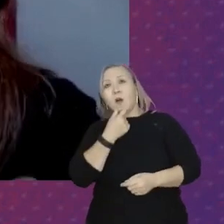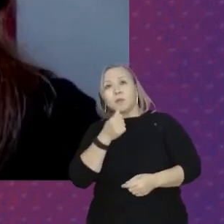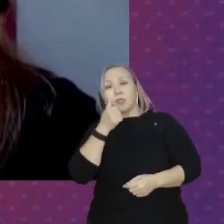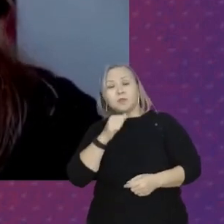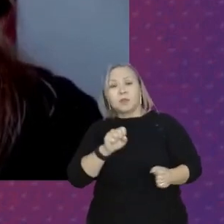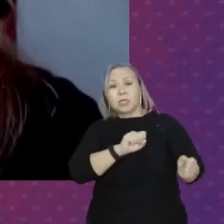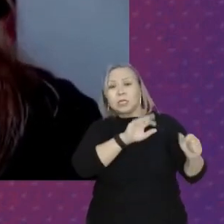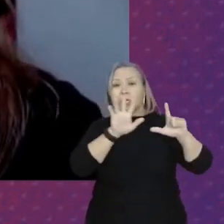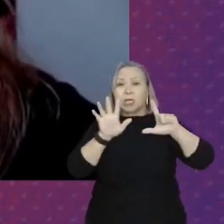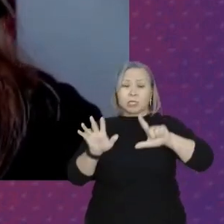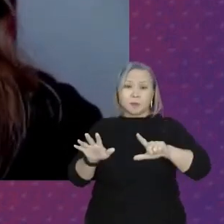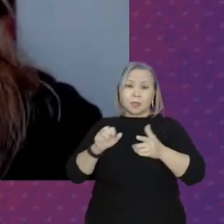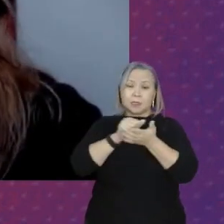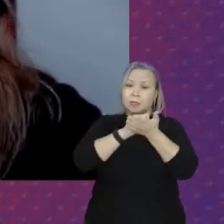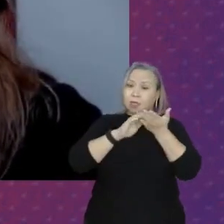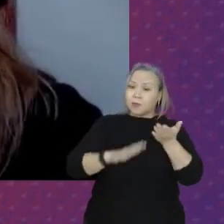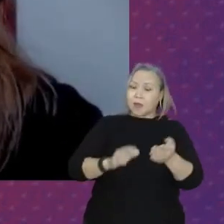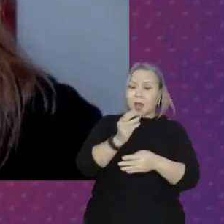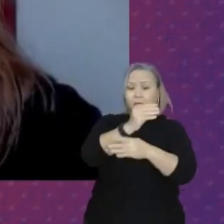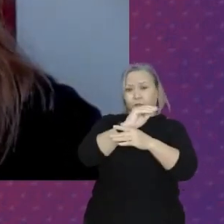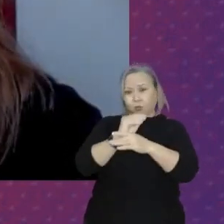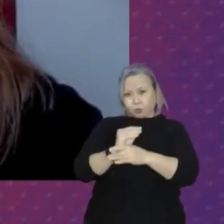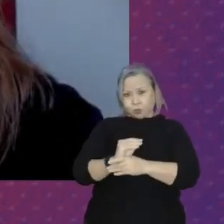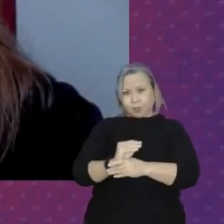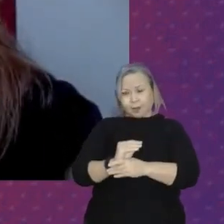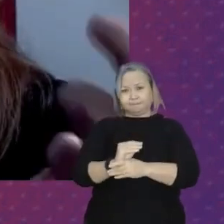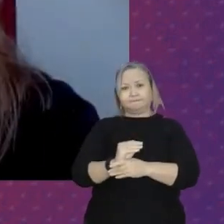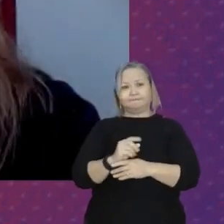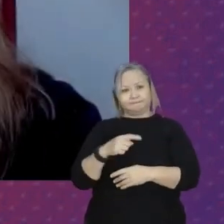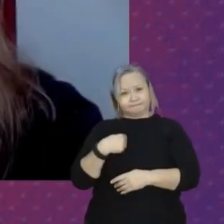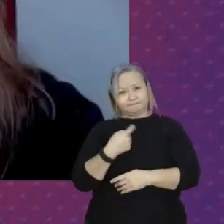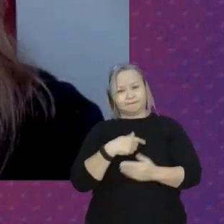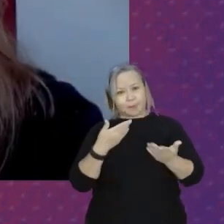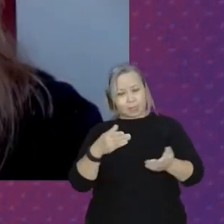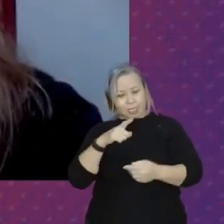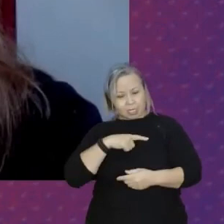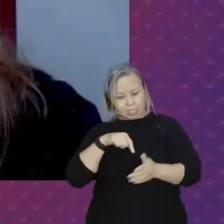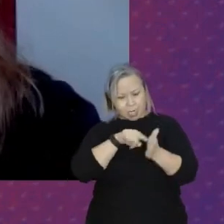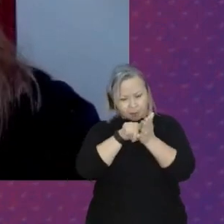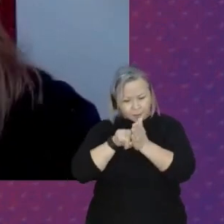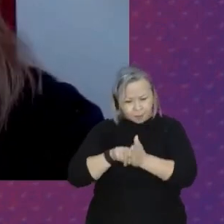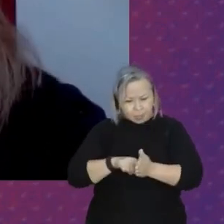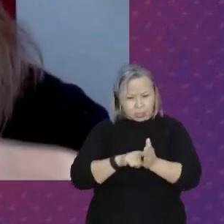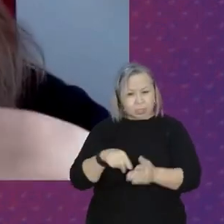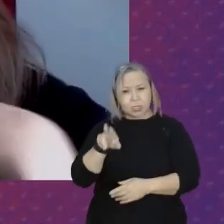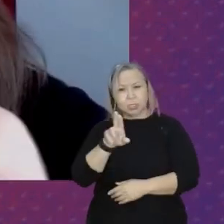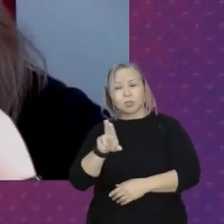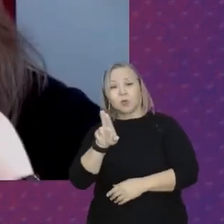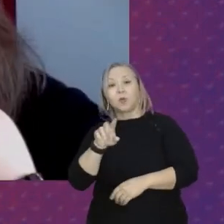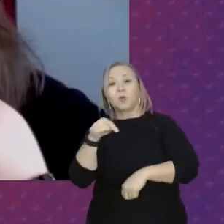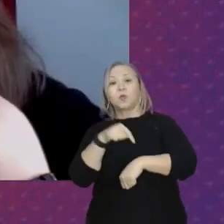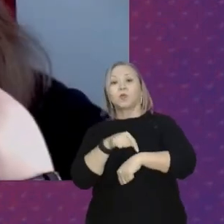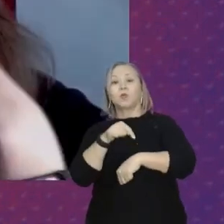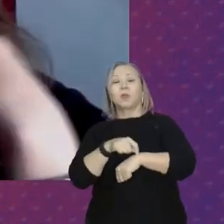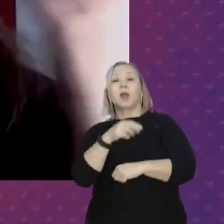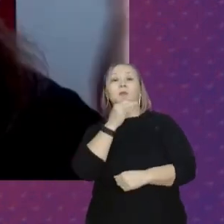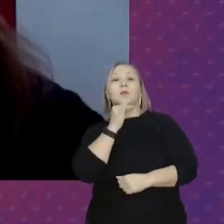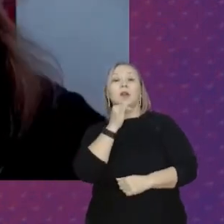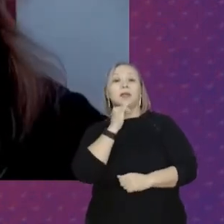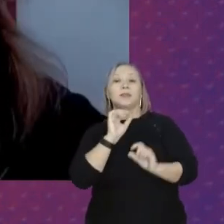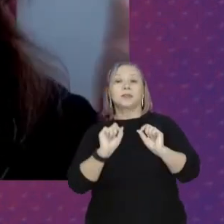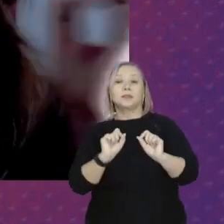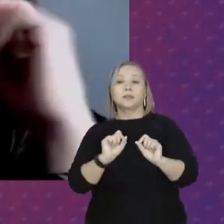semana, nas atividades de cuidado, né? Então, a gente tem várias pesquisas de uso do tempo, por exemplo,